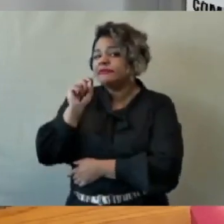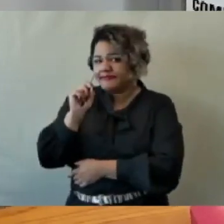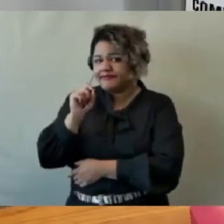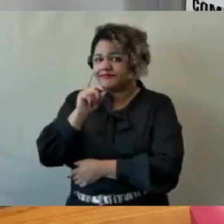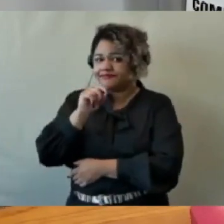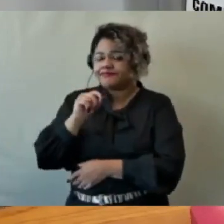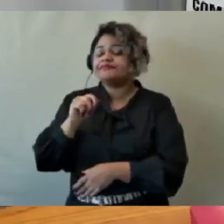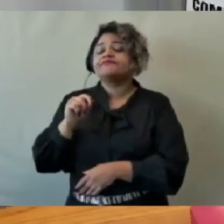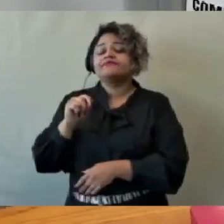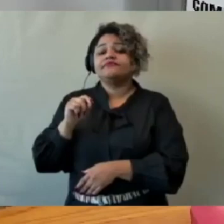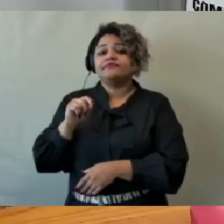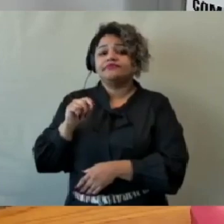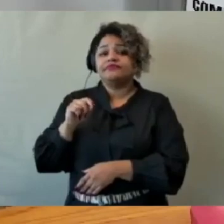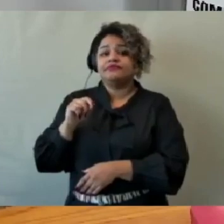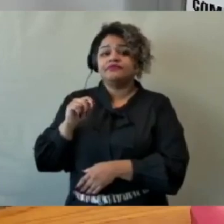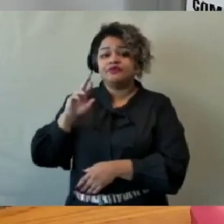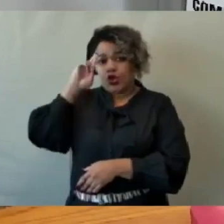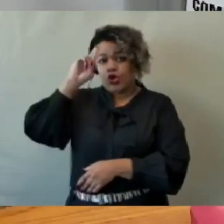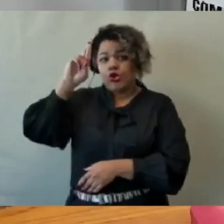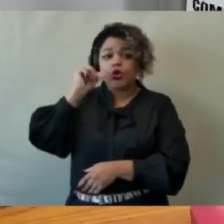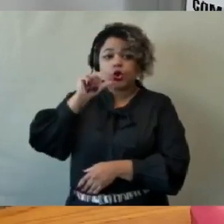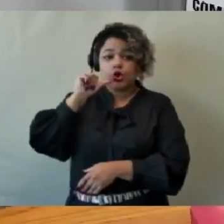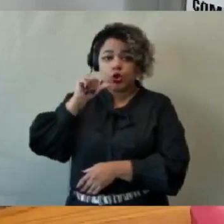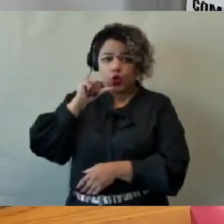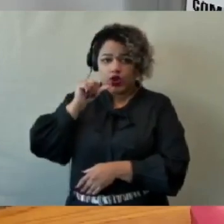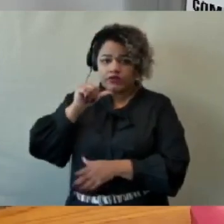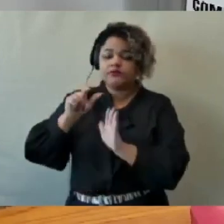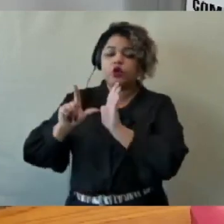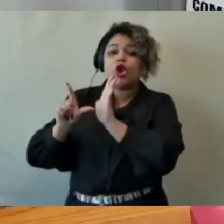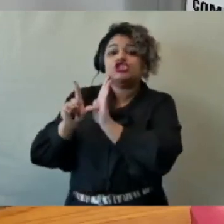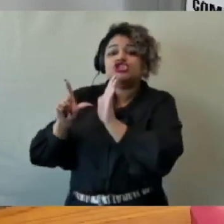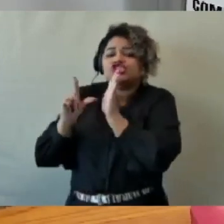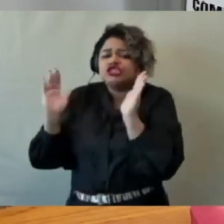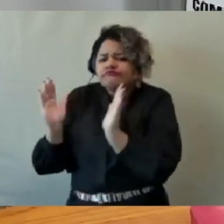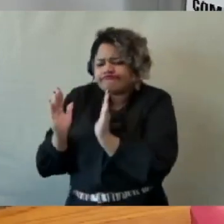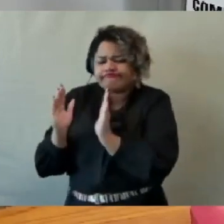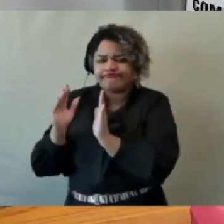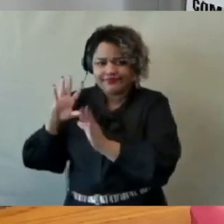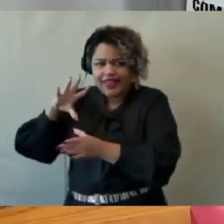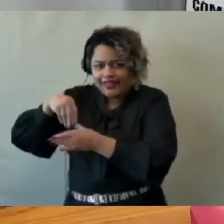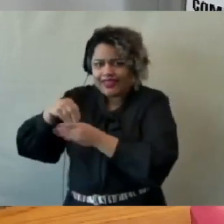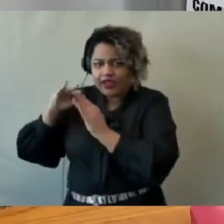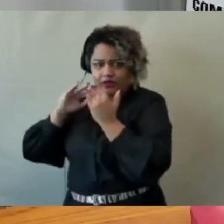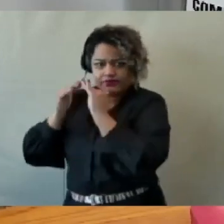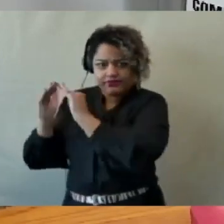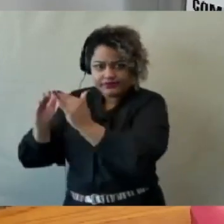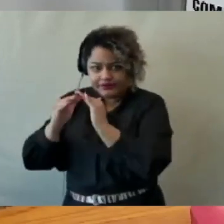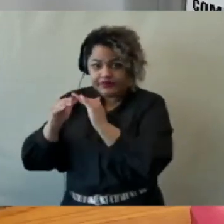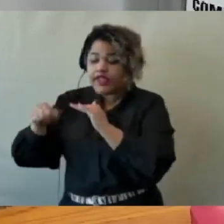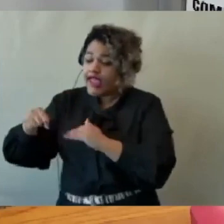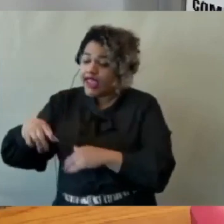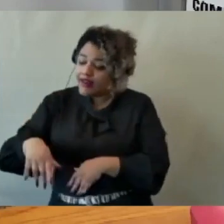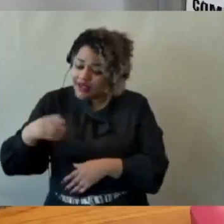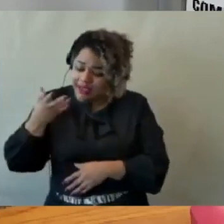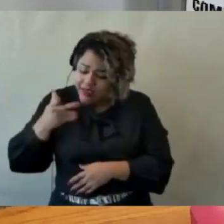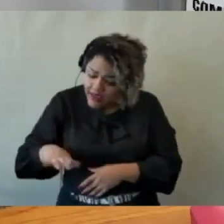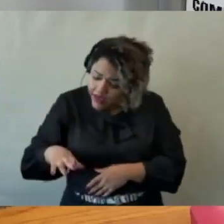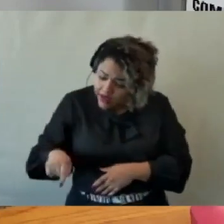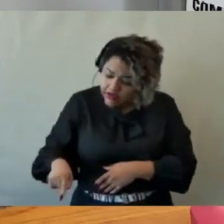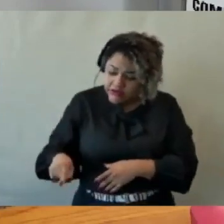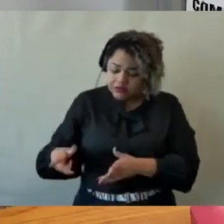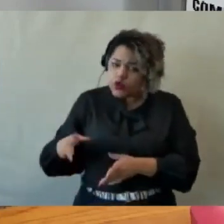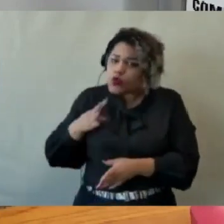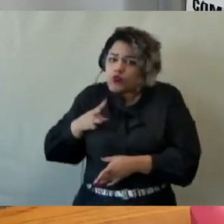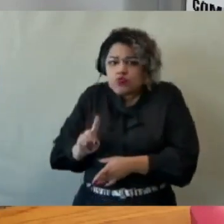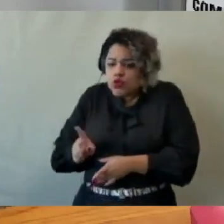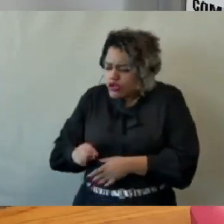uma dona de uma lojinha na vila que foi levar uma criança para a creche porque não conhecia a criança, e essa criança simplesmente apareceu na